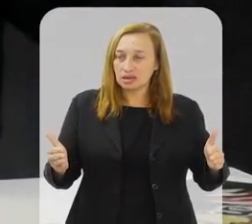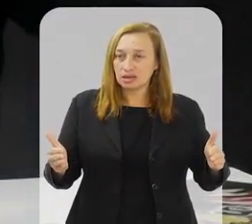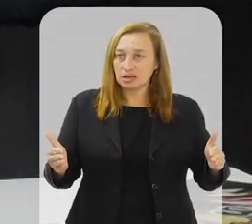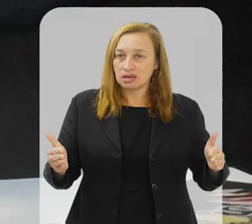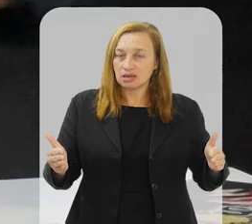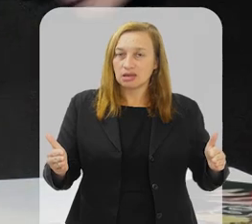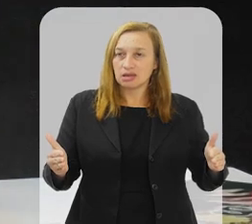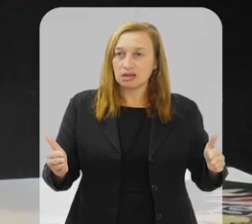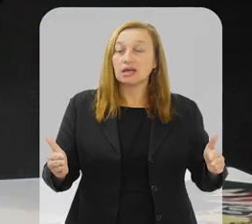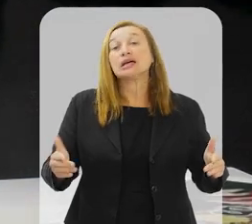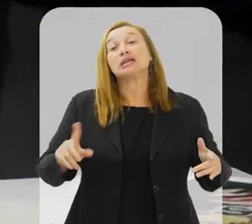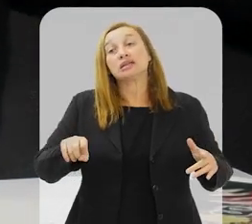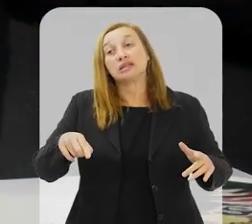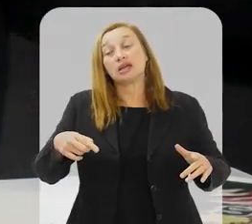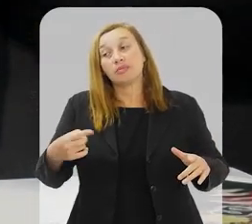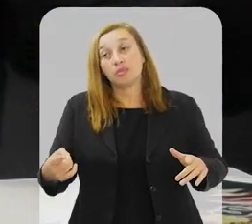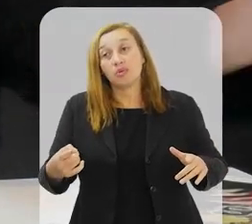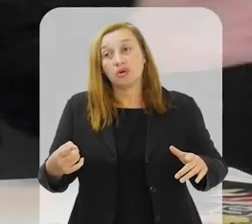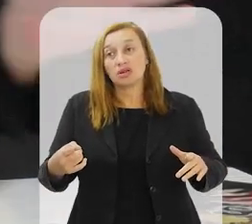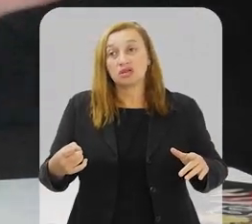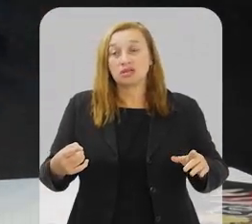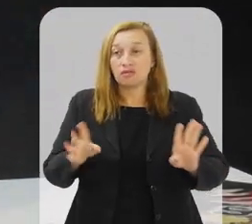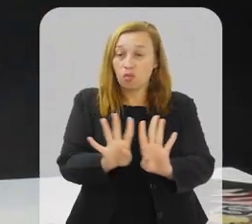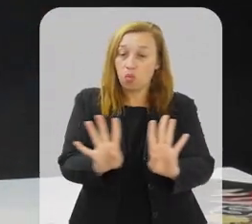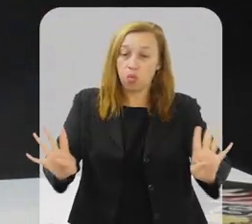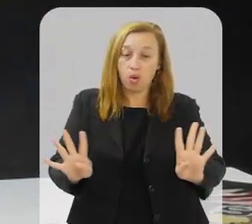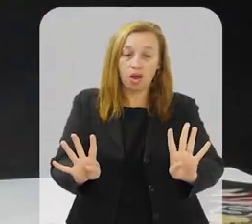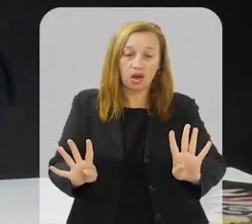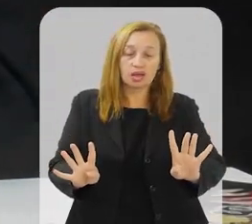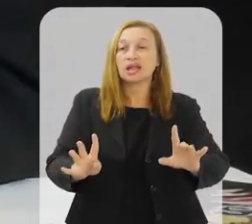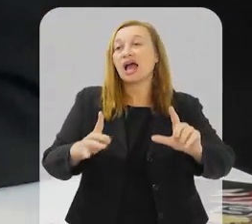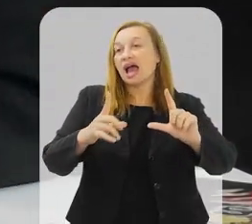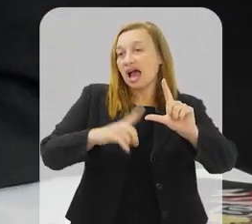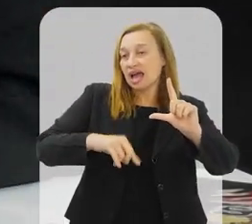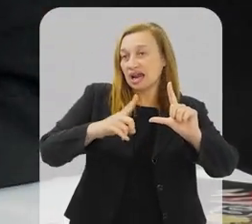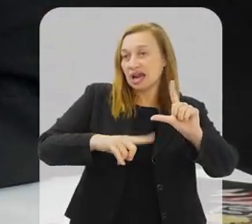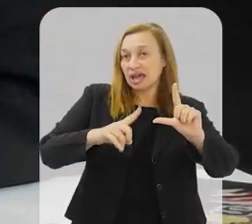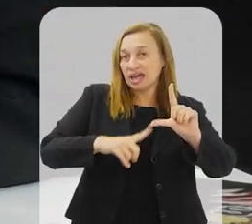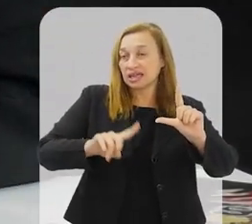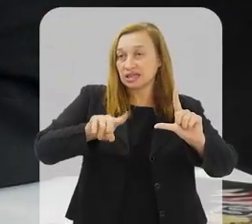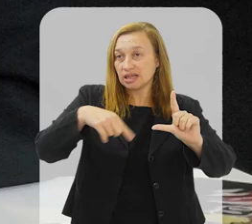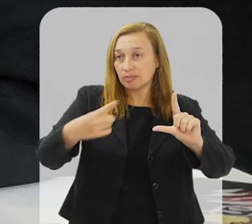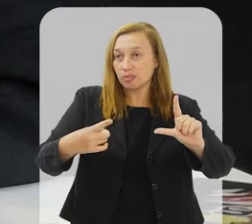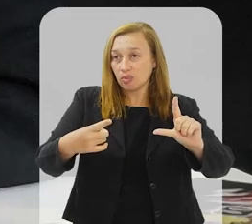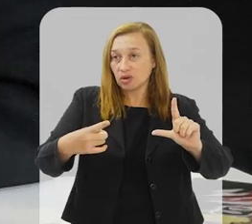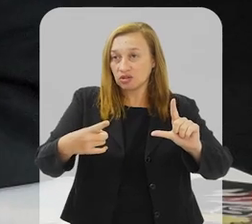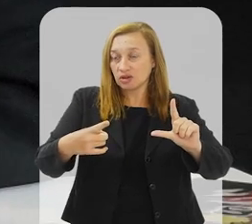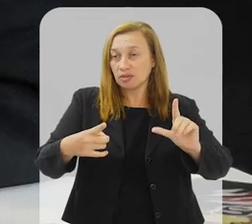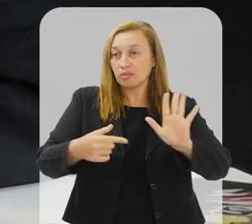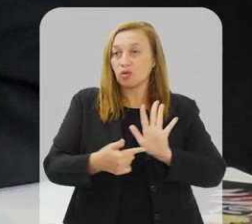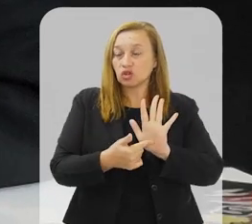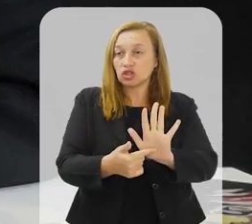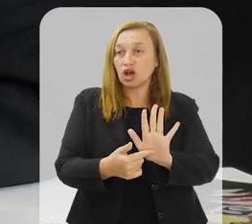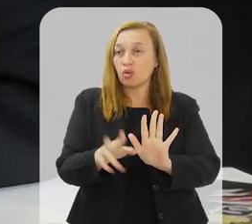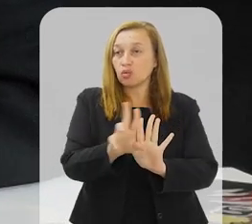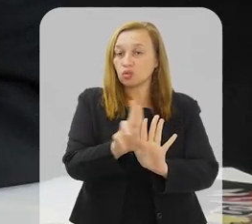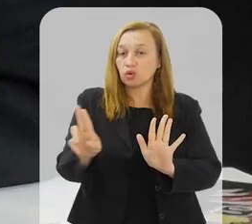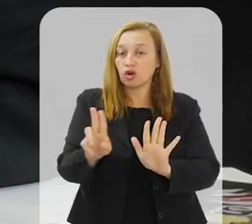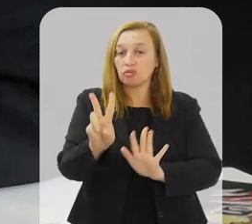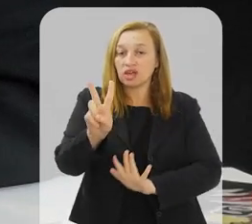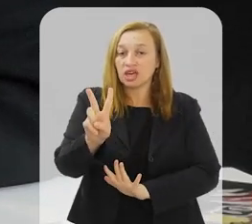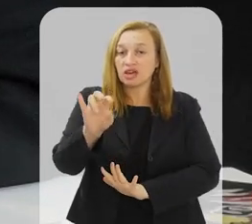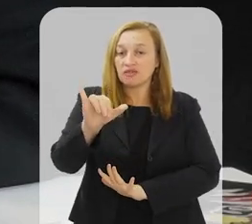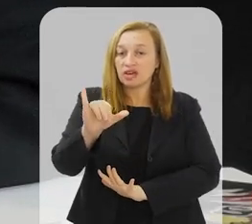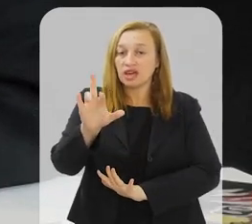a capa no forro da capa nós vamos ter as letras e vamos criar a palavra Virador É só isso que eu quero Márcio aí o Márcio